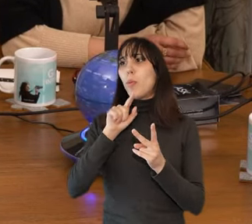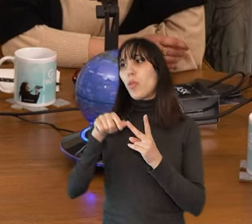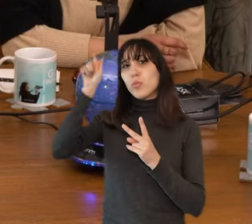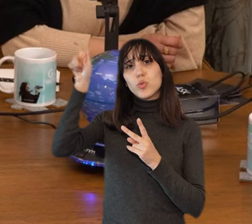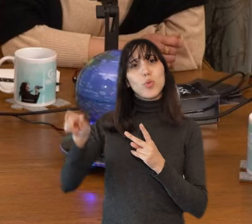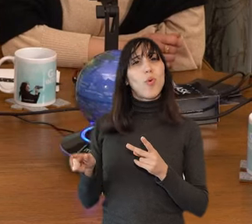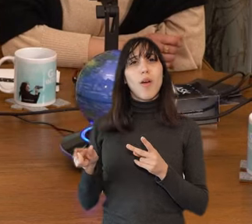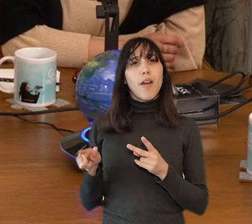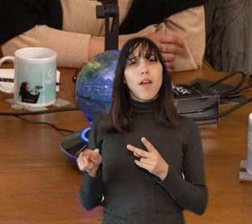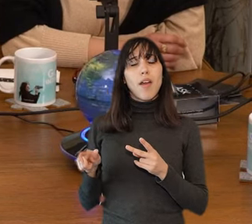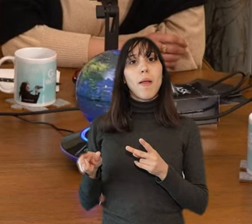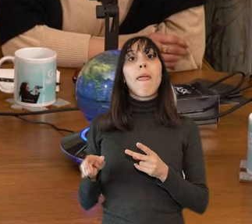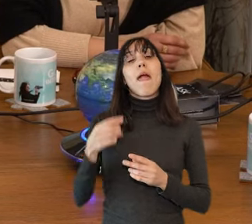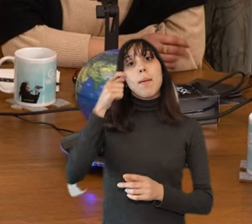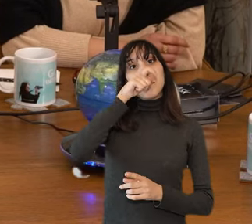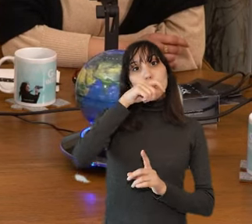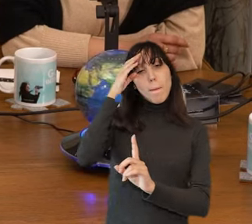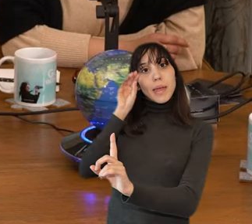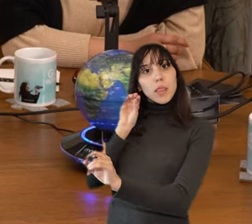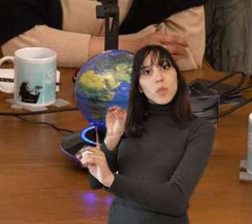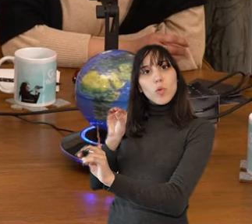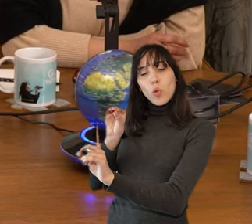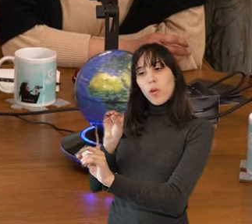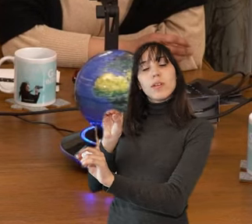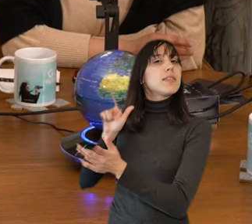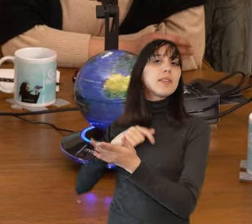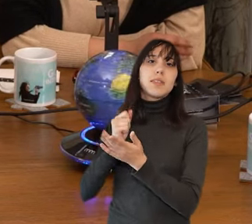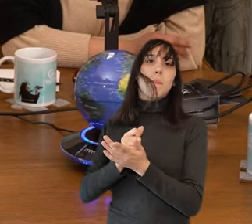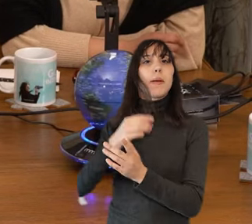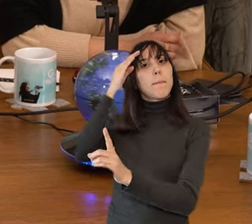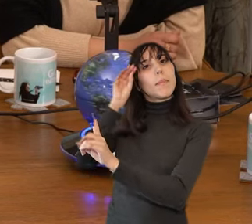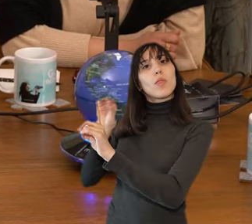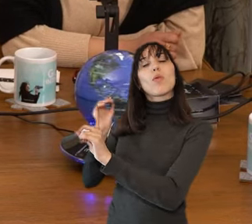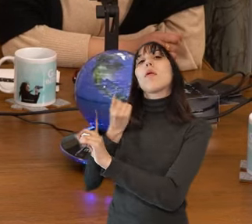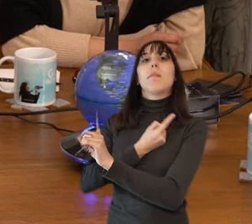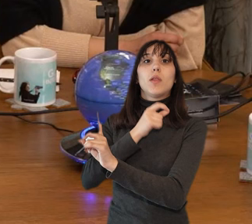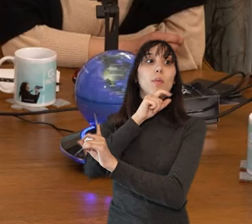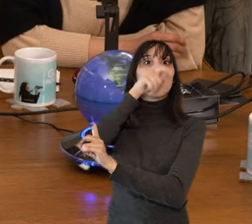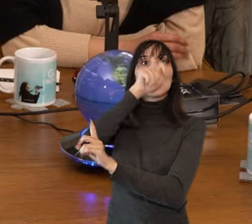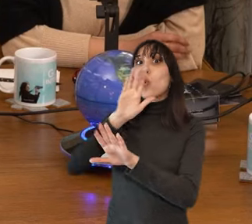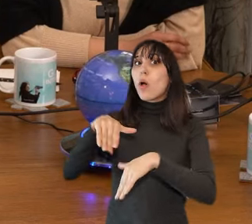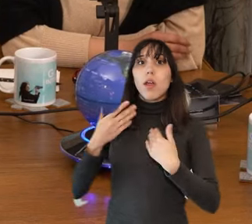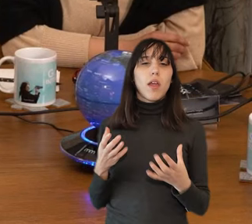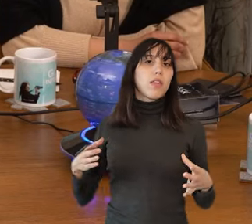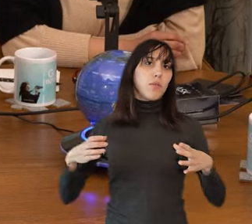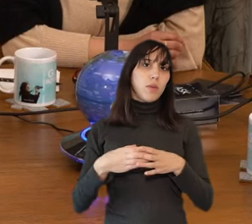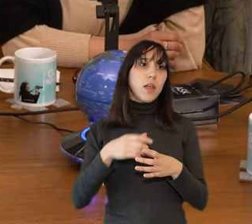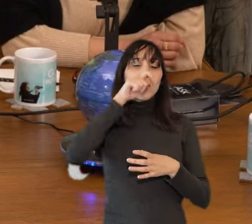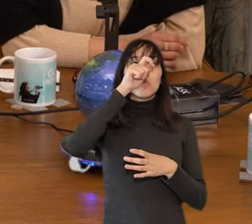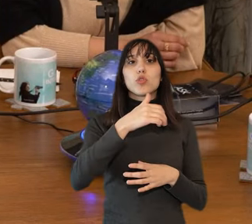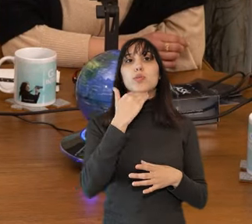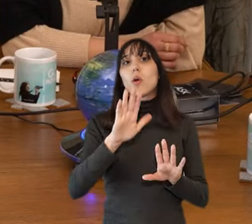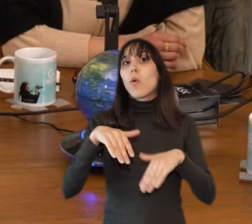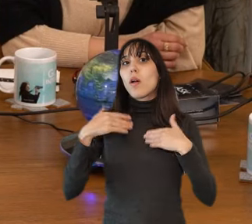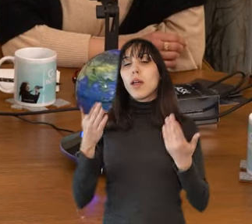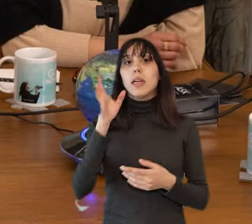humanos e portanto o mentor é necessário haver sempre um mentor e esse mentor pode ser qualquer pessoa da comunidade qualquer especialista